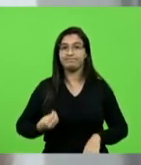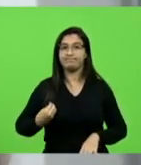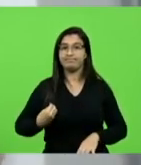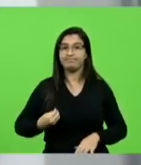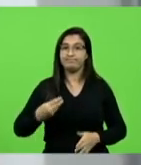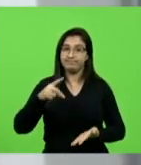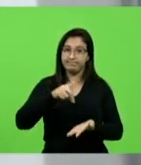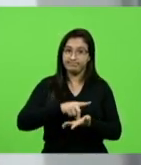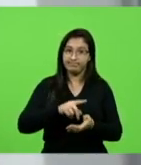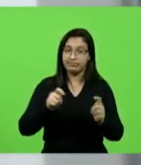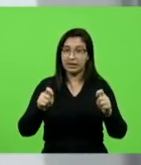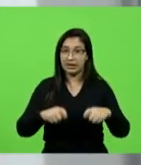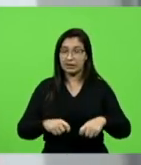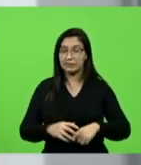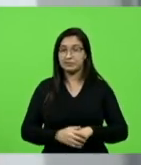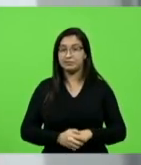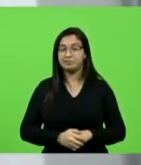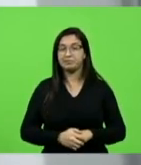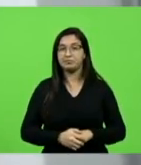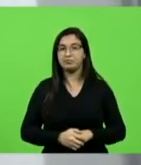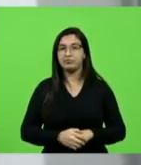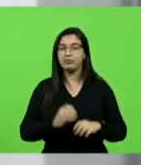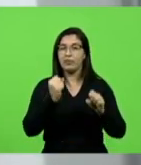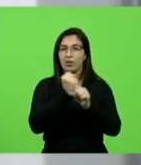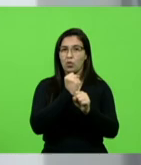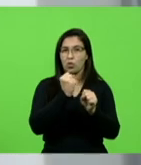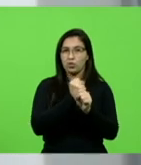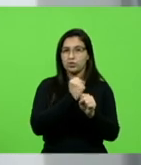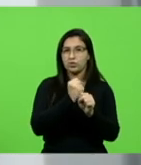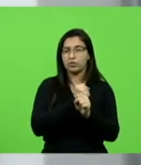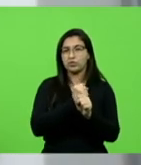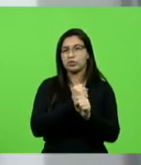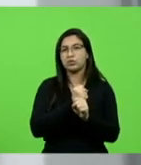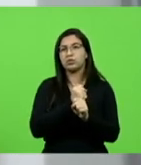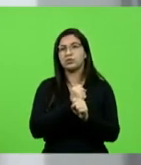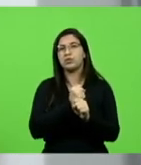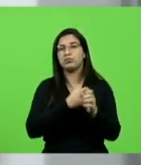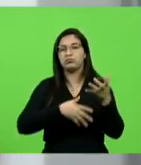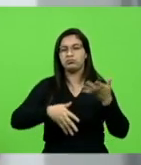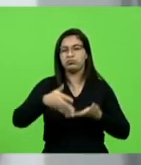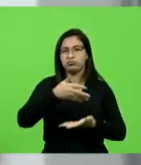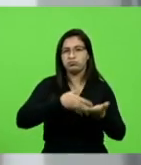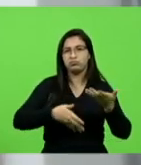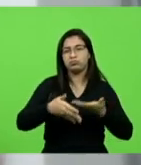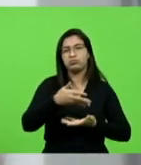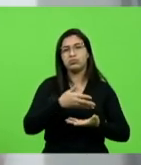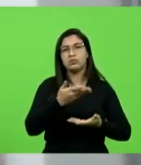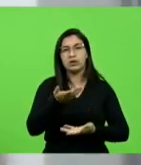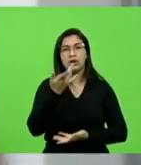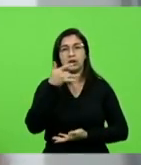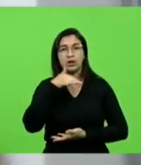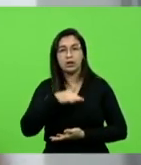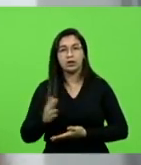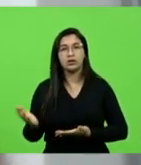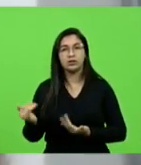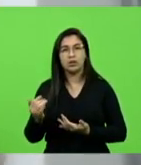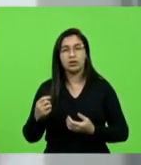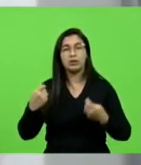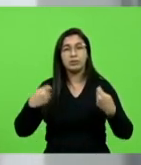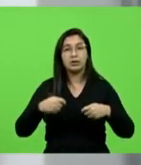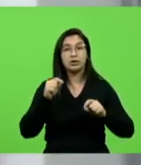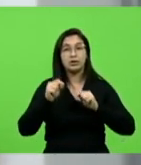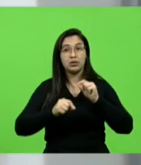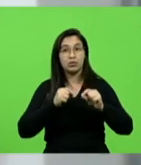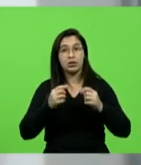Então, essa construção de identidade individual e coletiva, ela se deve, contudo, passar pela tolerância de